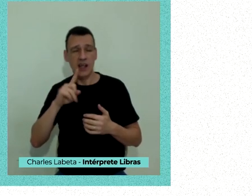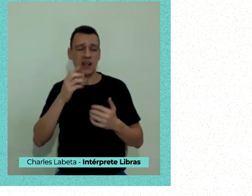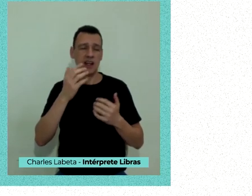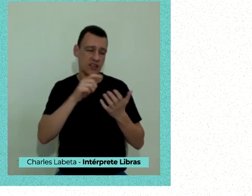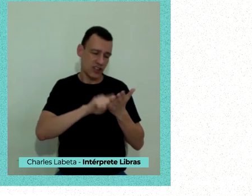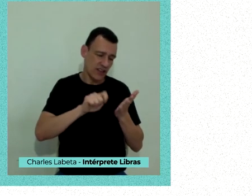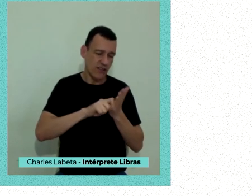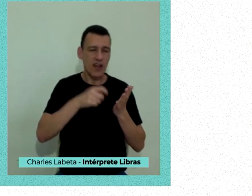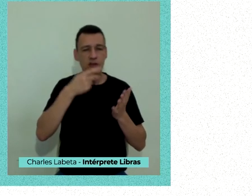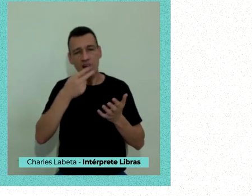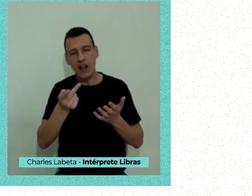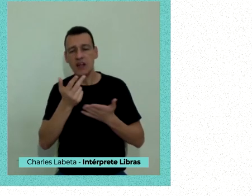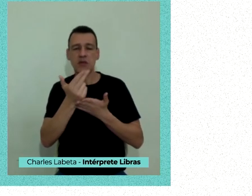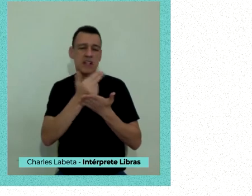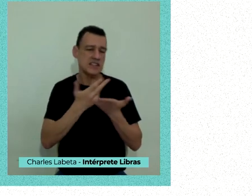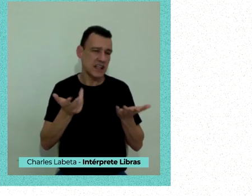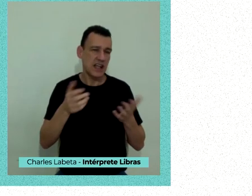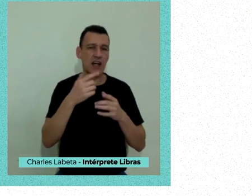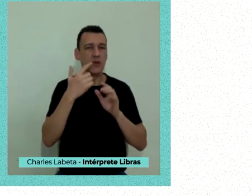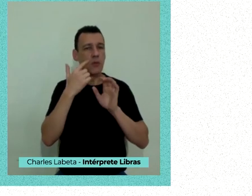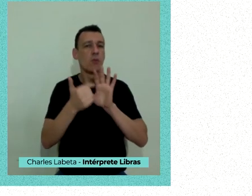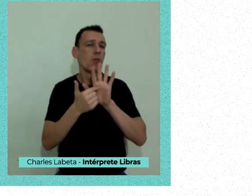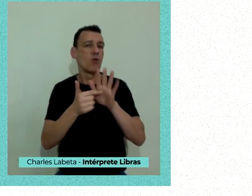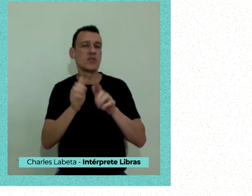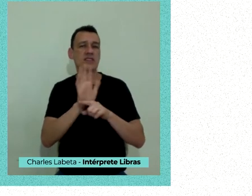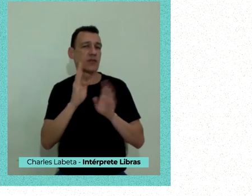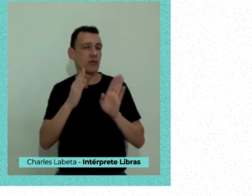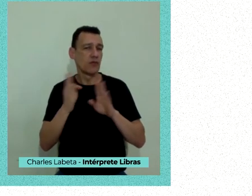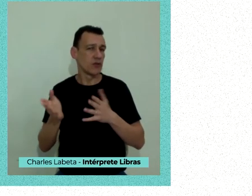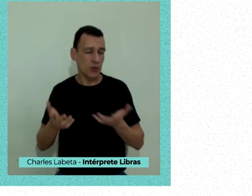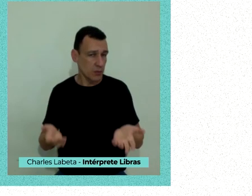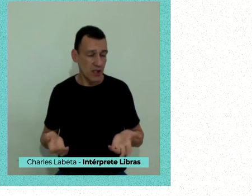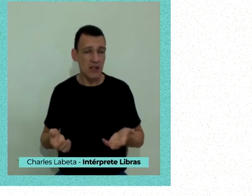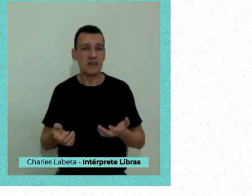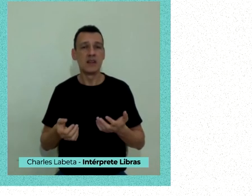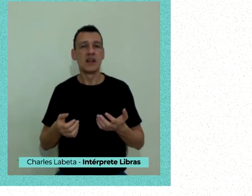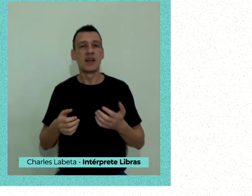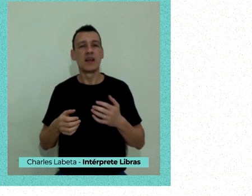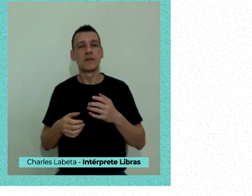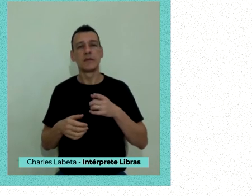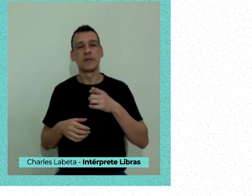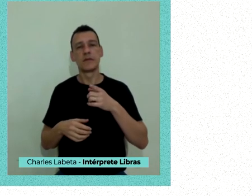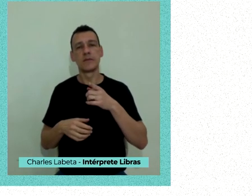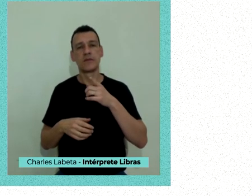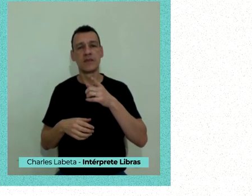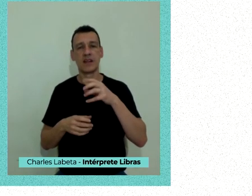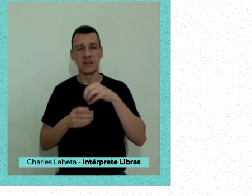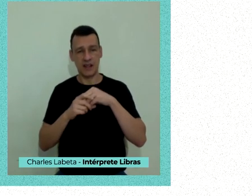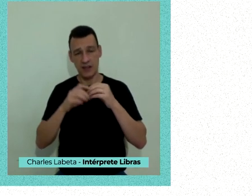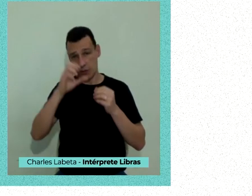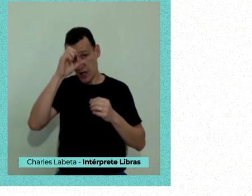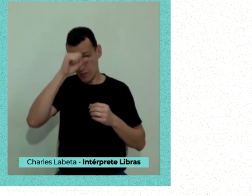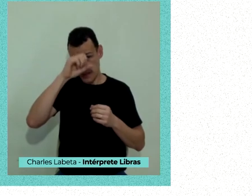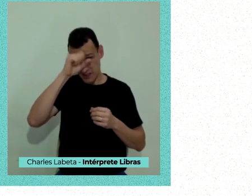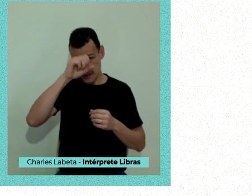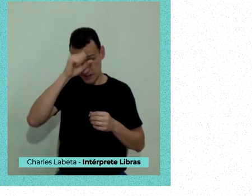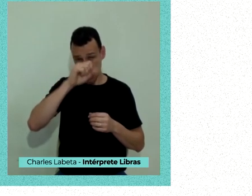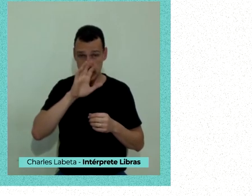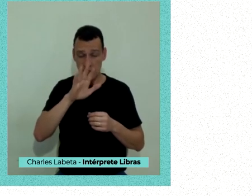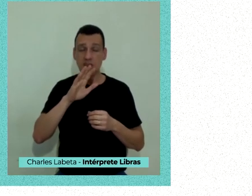desenhando, mostrando um vídeo, mostrando um filme. O desenho universal da aprendizagem, ele tem como objetivo